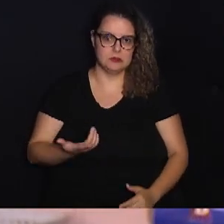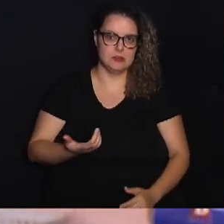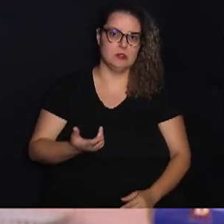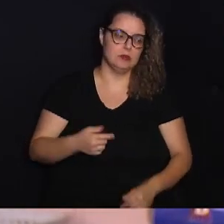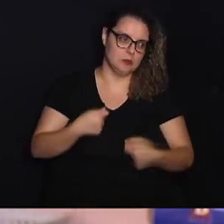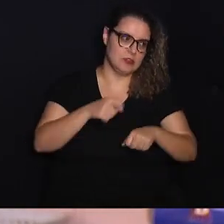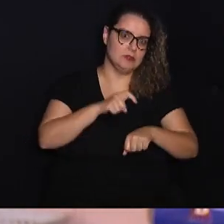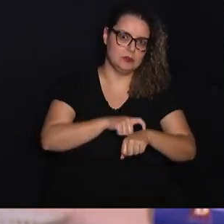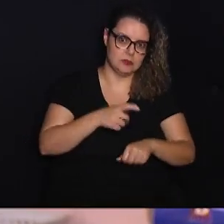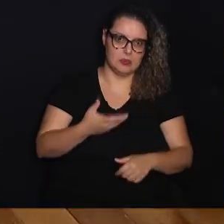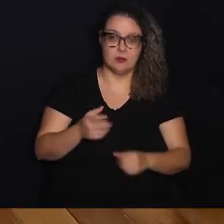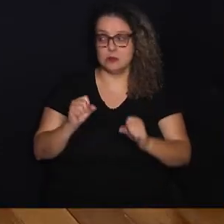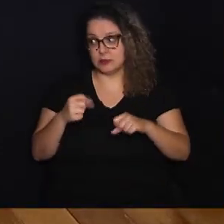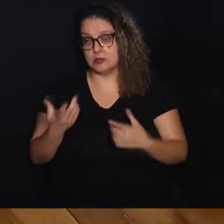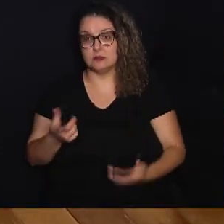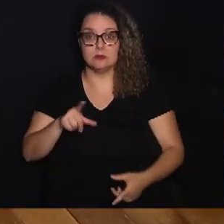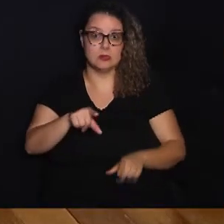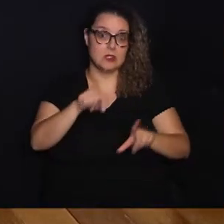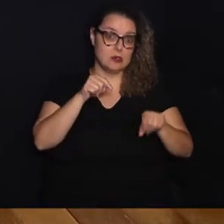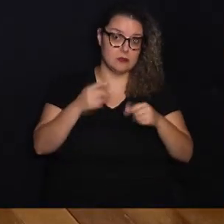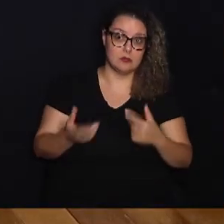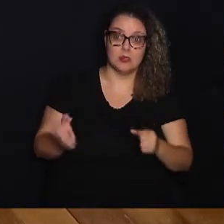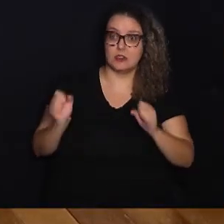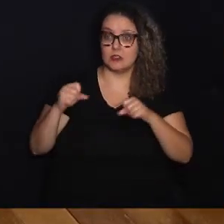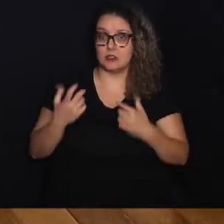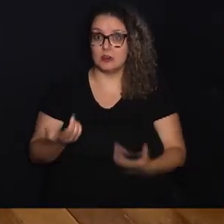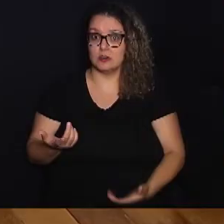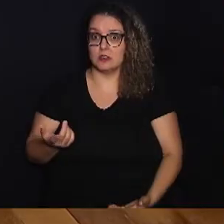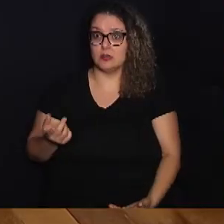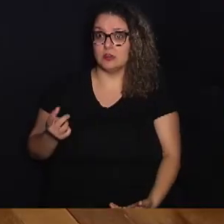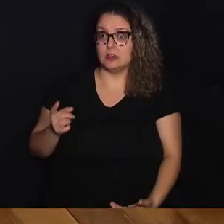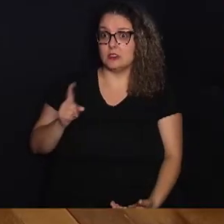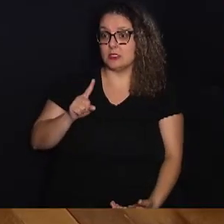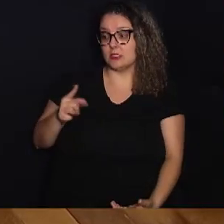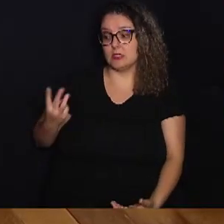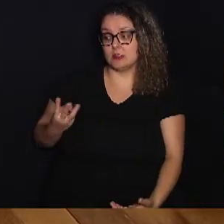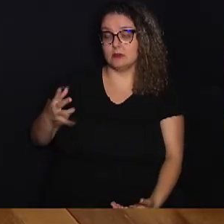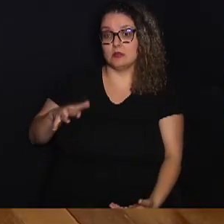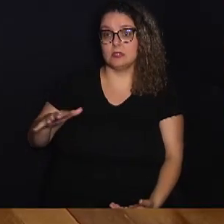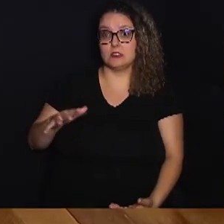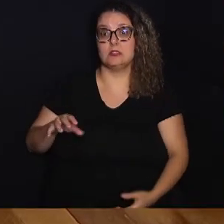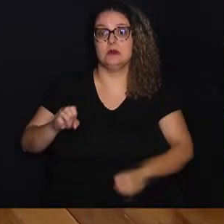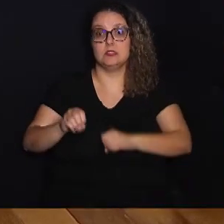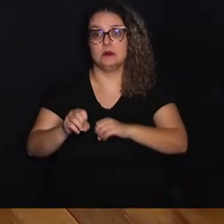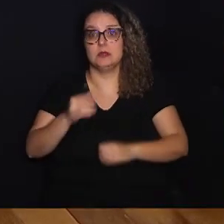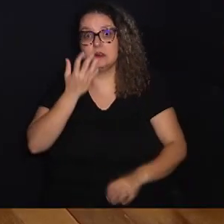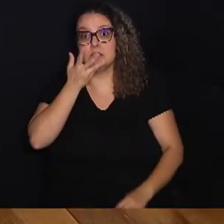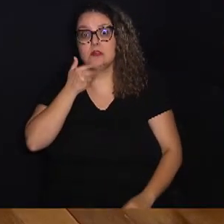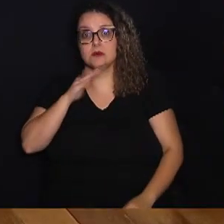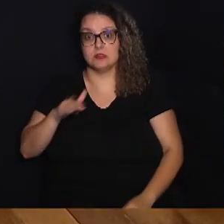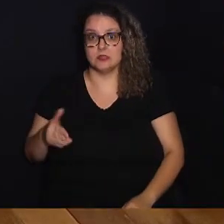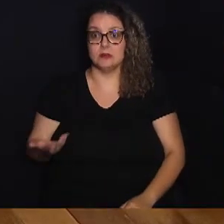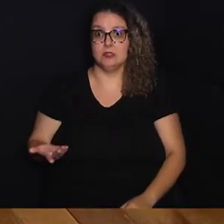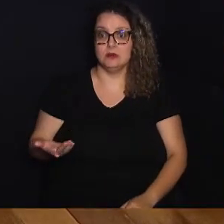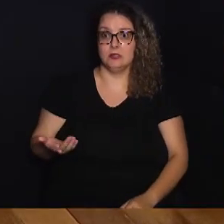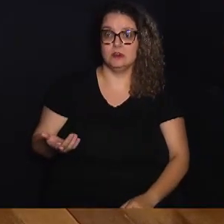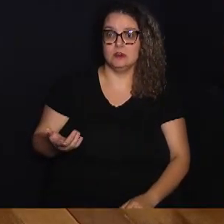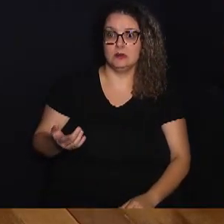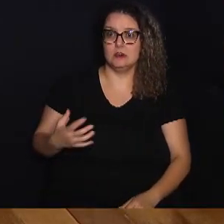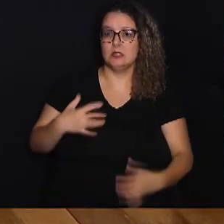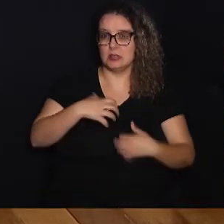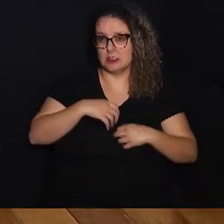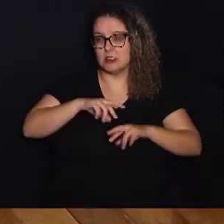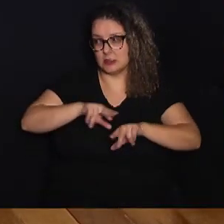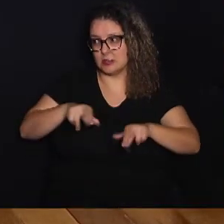né? Mas é uma escolha. Né? E também não terceiriza essa educação da criança, nem mesmo a questão emocional,